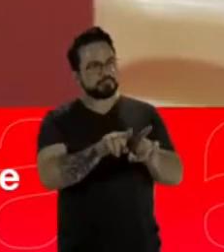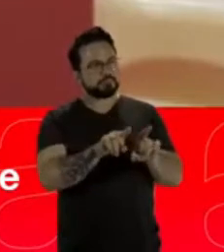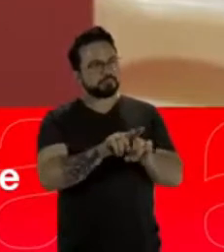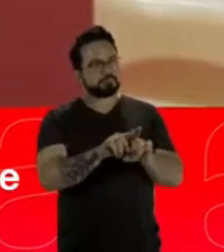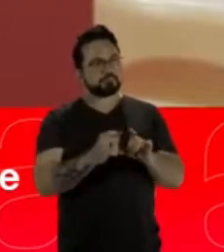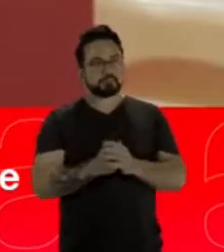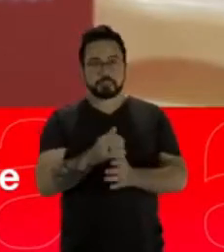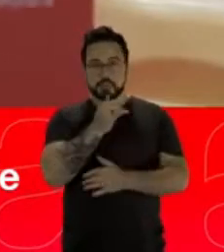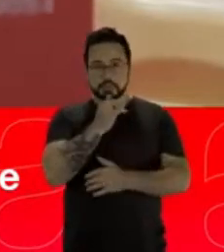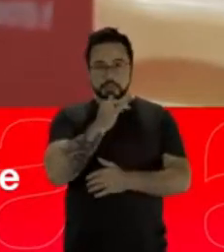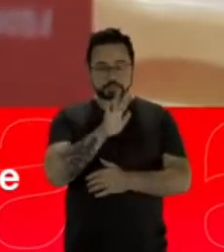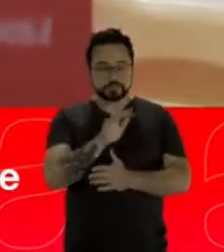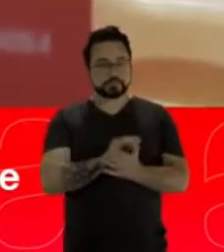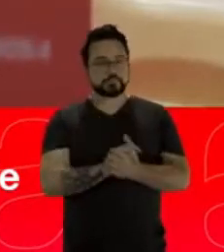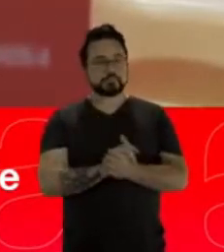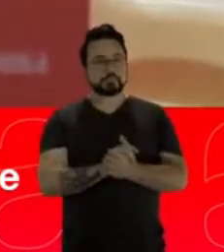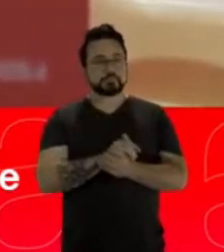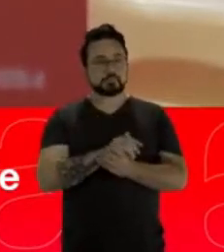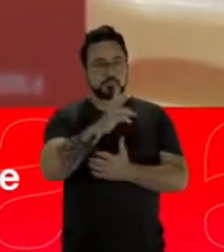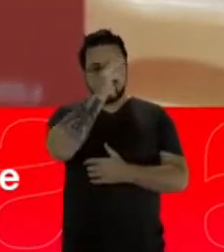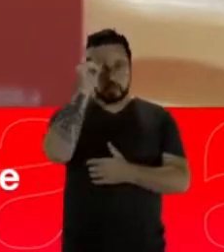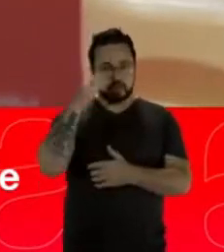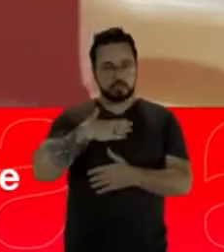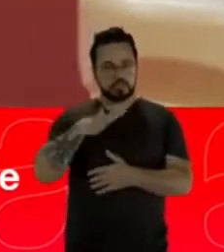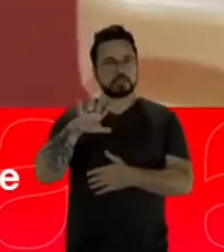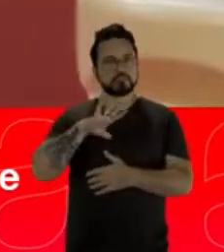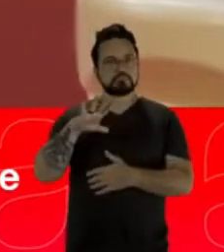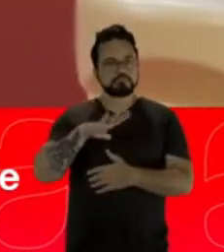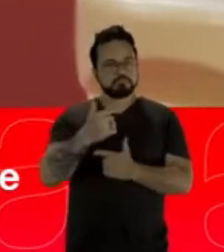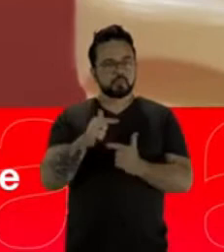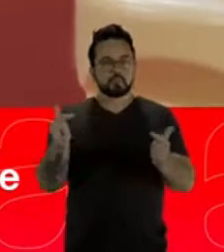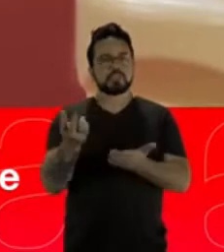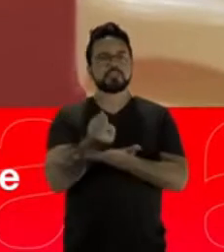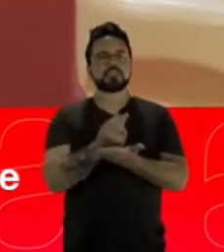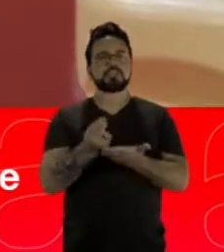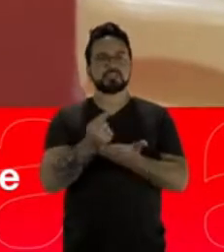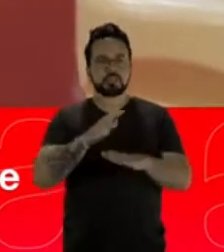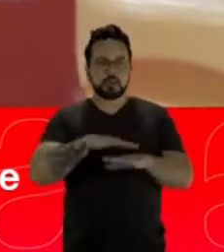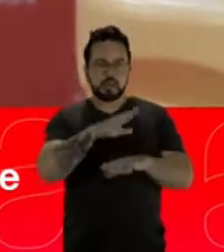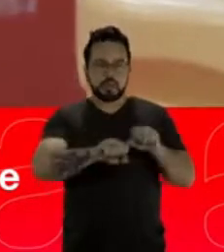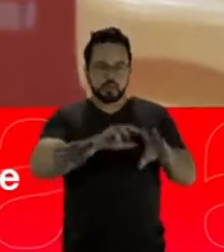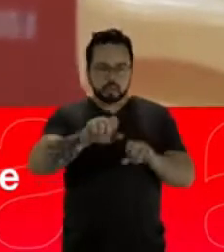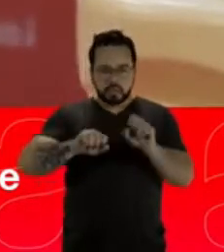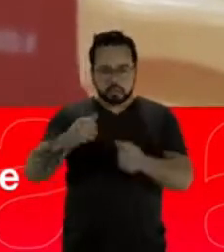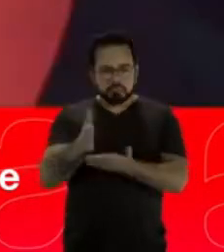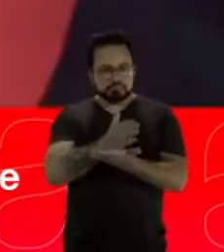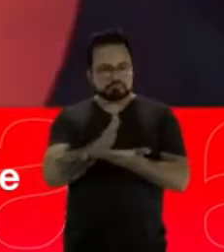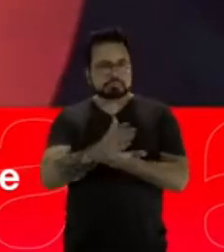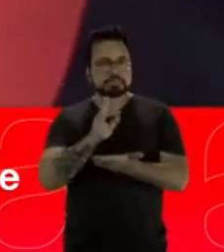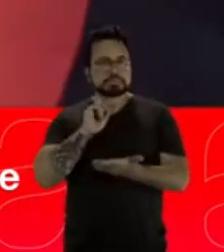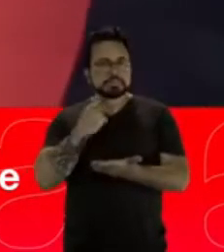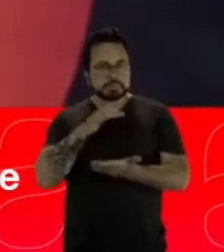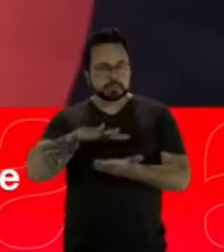E, por exemplo, a prefeitura da minha cidade alega que não tem verba para conseguir uma coleta seletiva, que